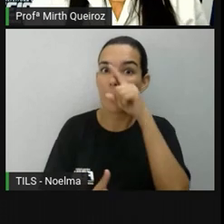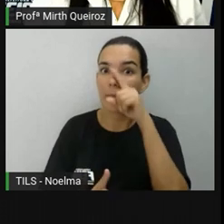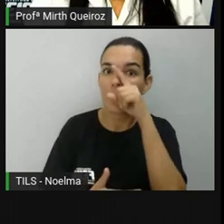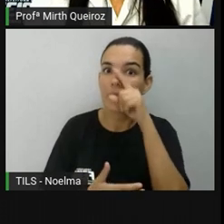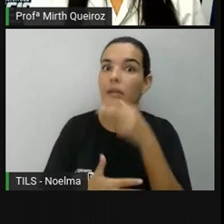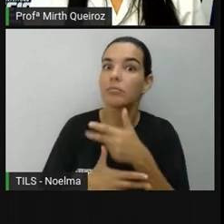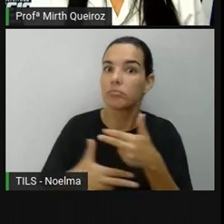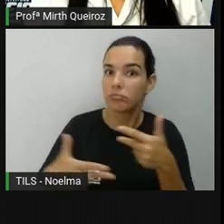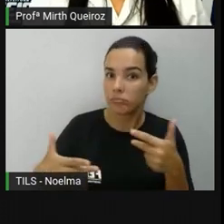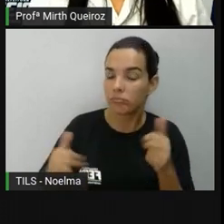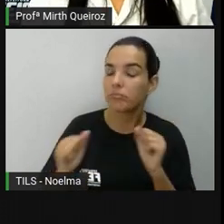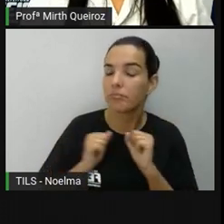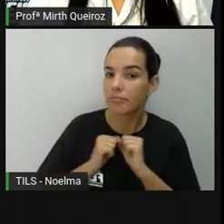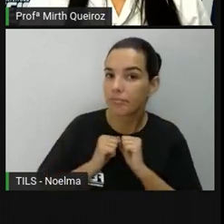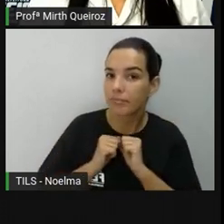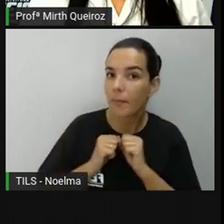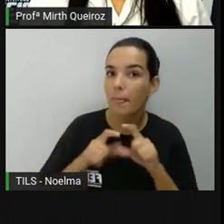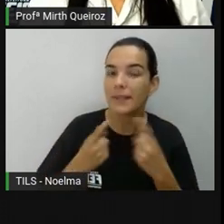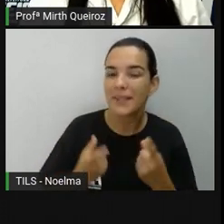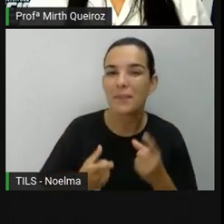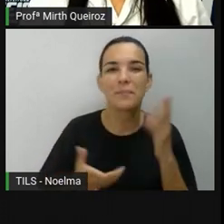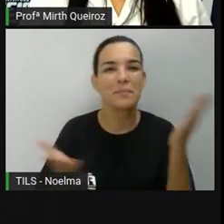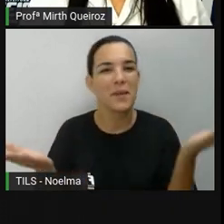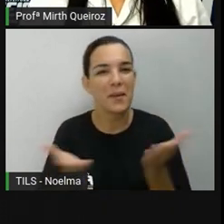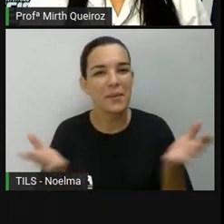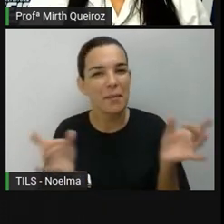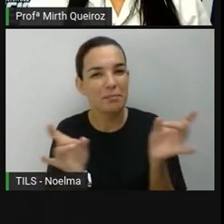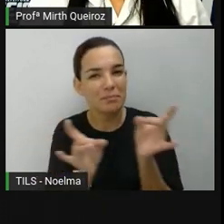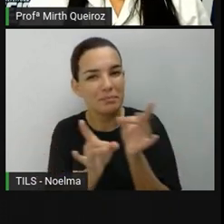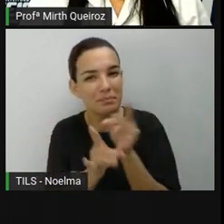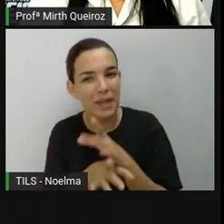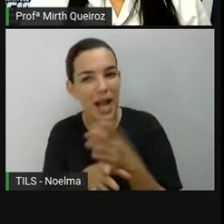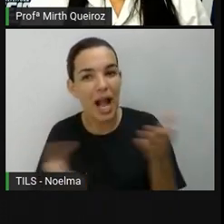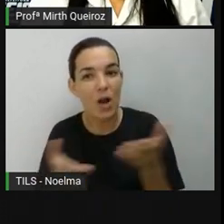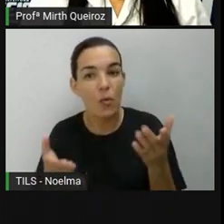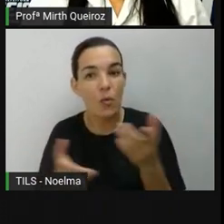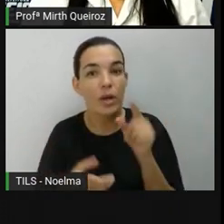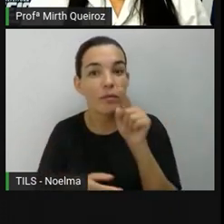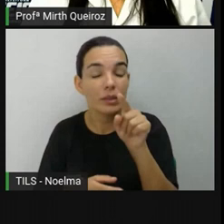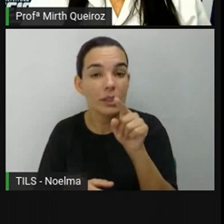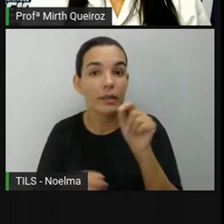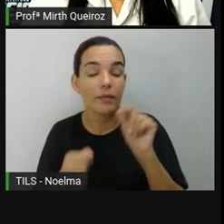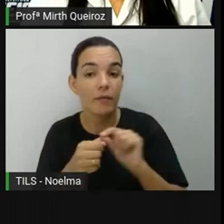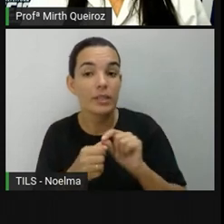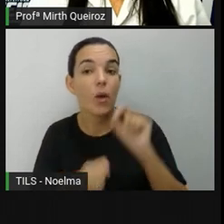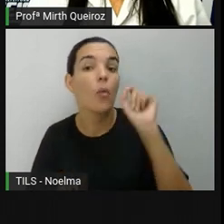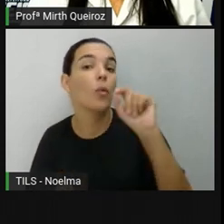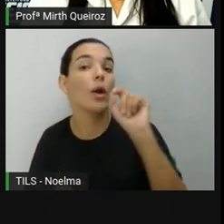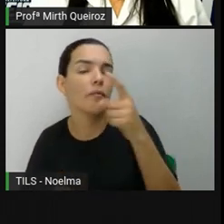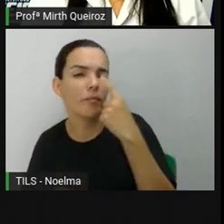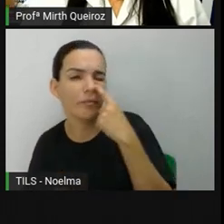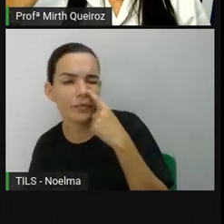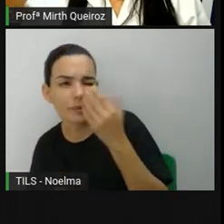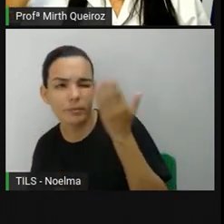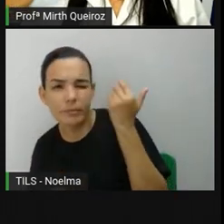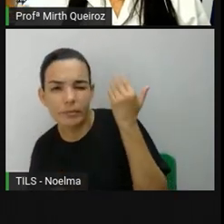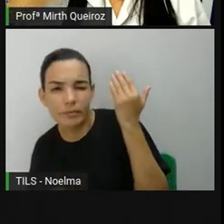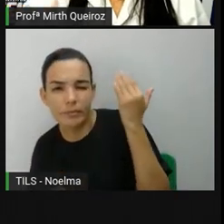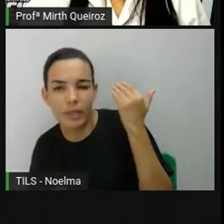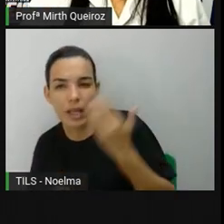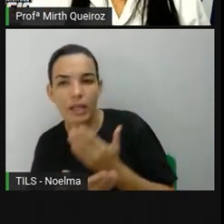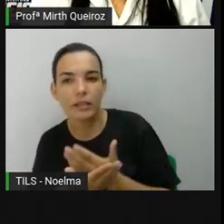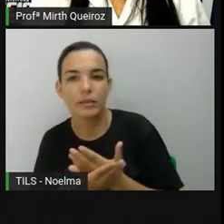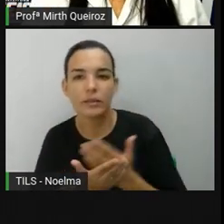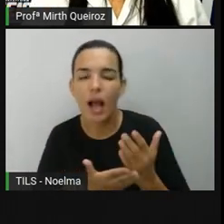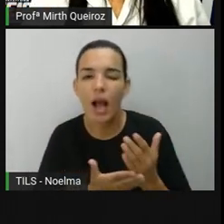né? E para finalizar a nossa aula, vou fazer um desafio a vocês. Vocês viram, né? Lá no início